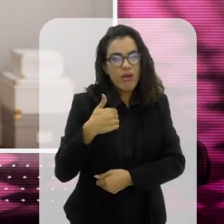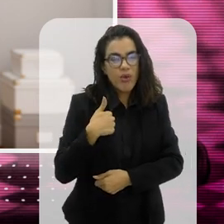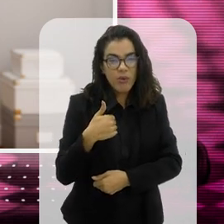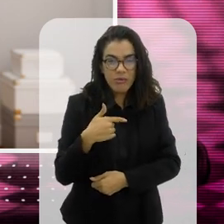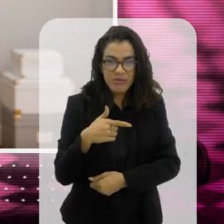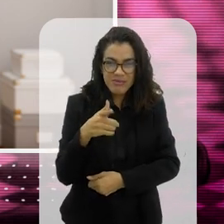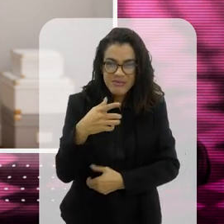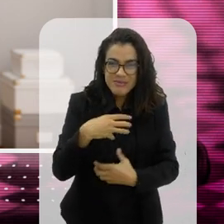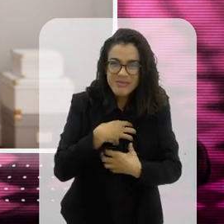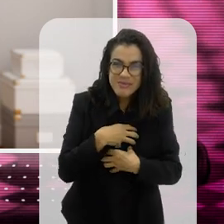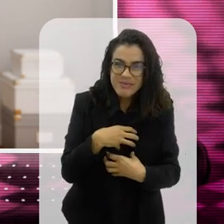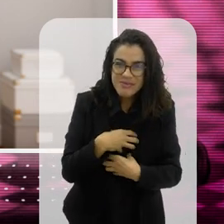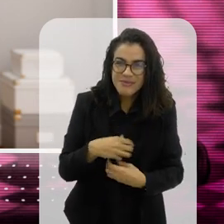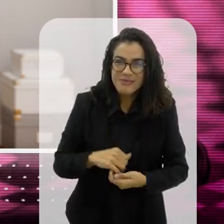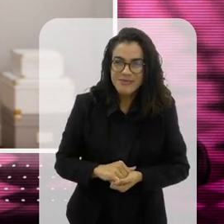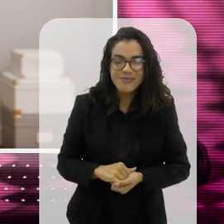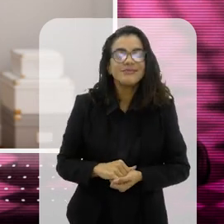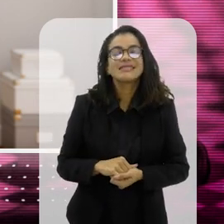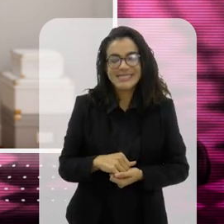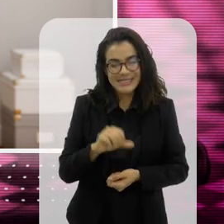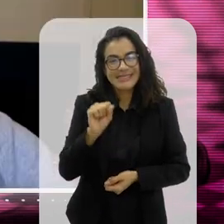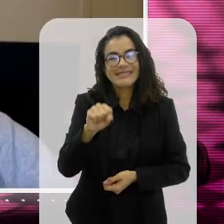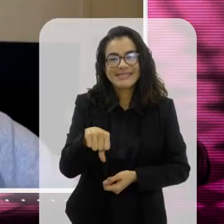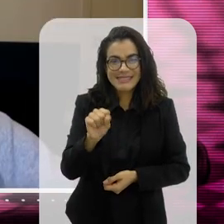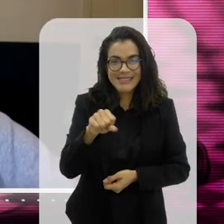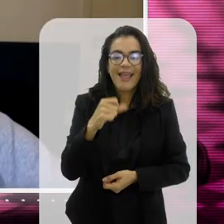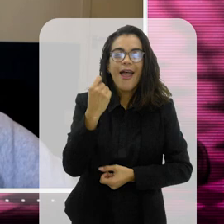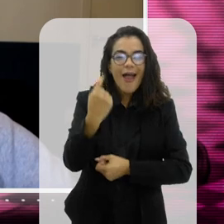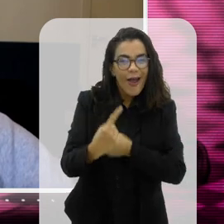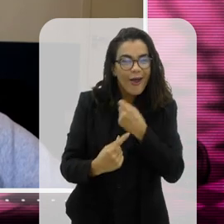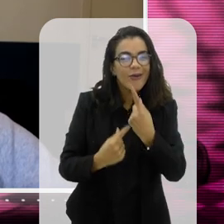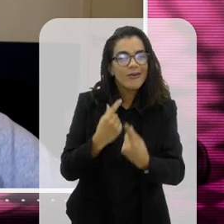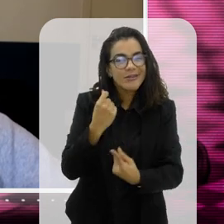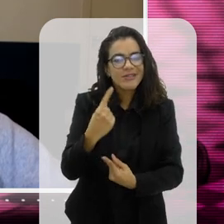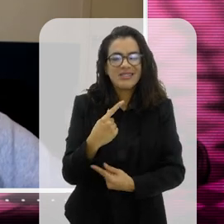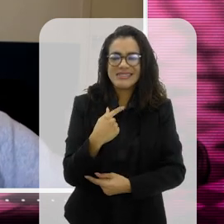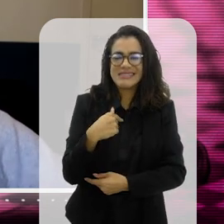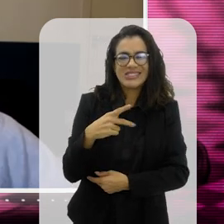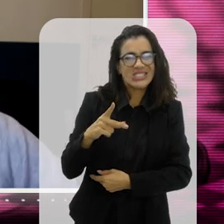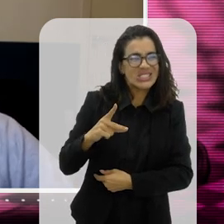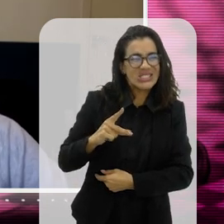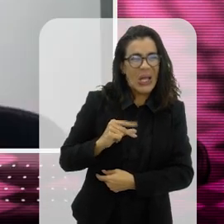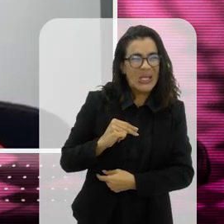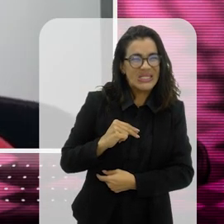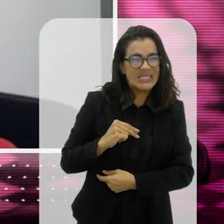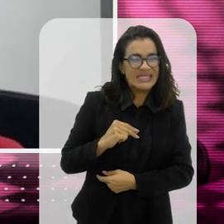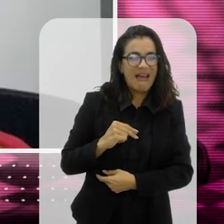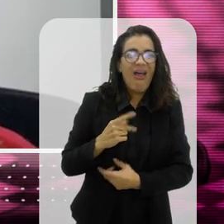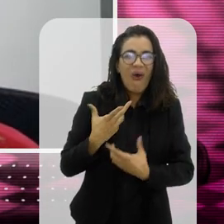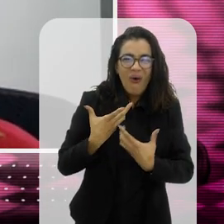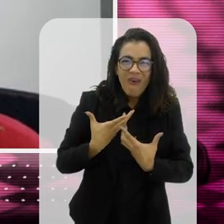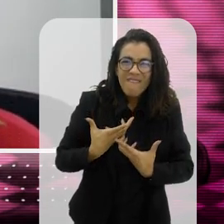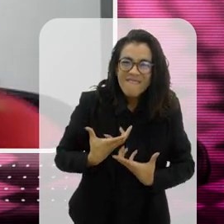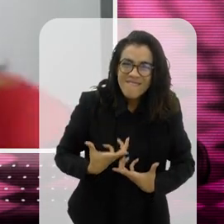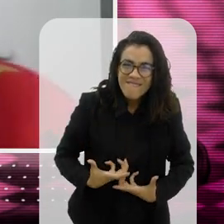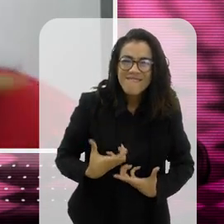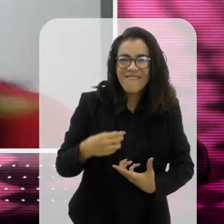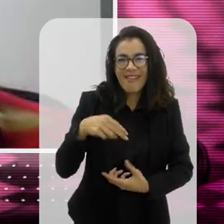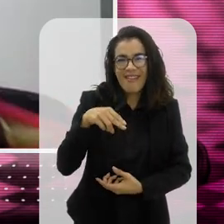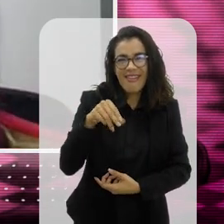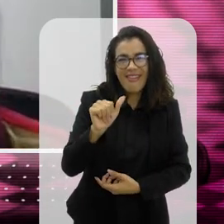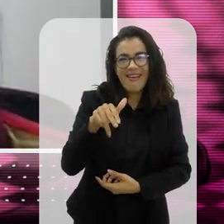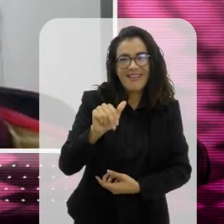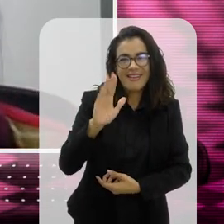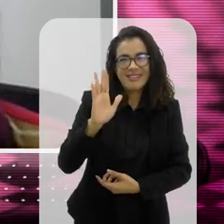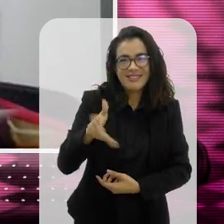deixa eu fazer. Você se pega às vezes nesse dilema? Me pego assim, algumas vezes eu fico, nossa, é um